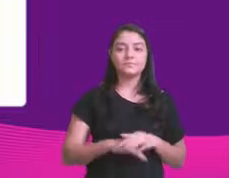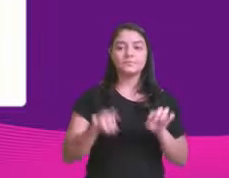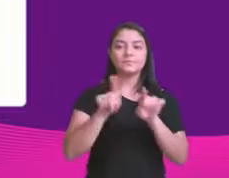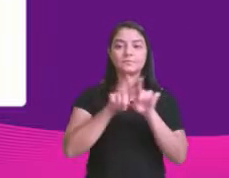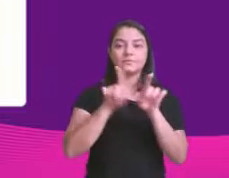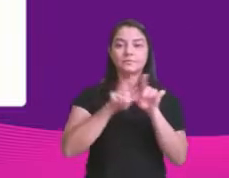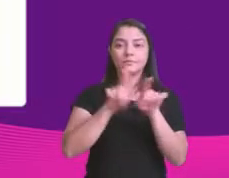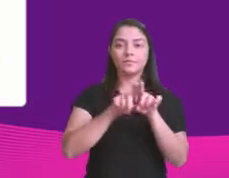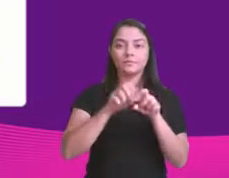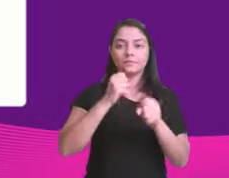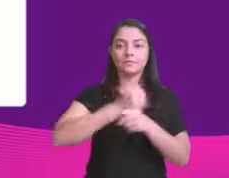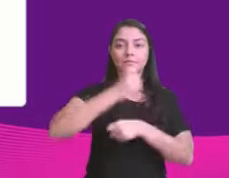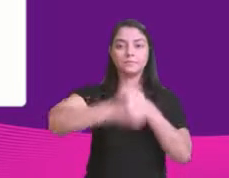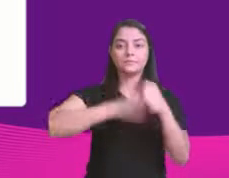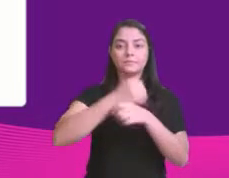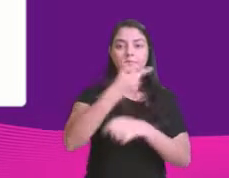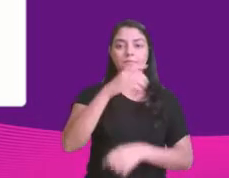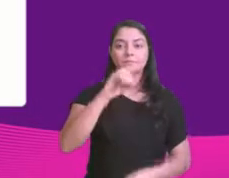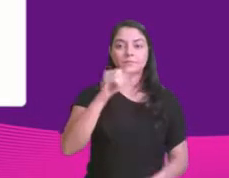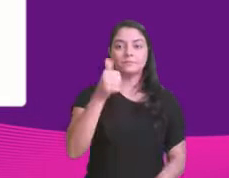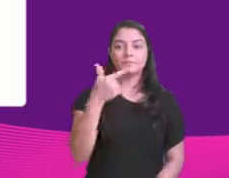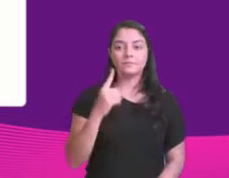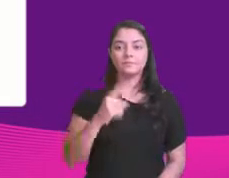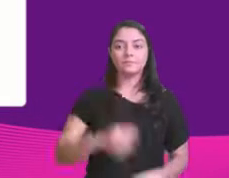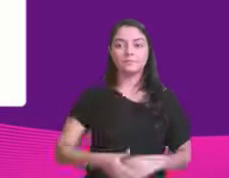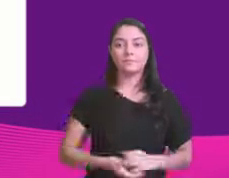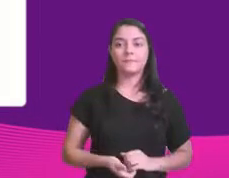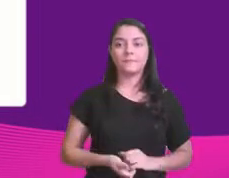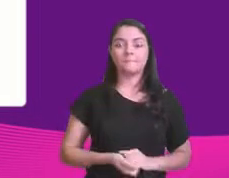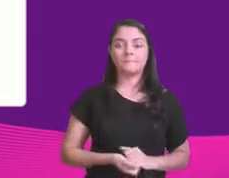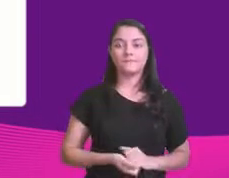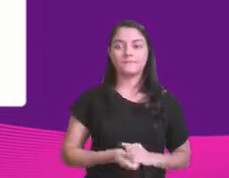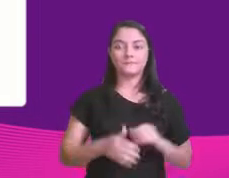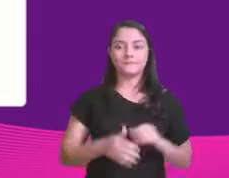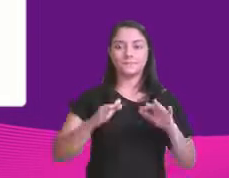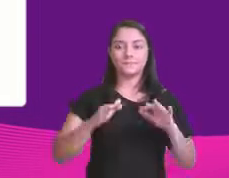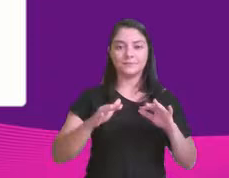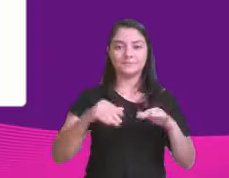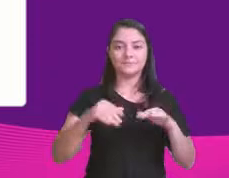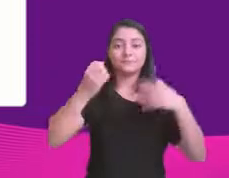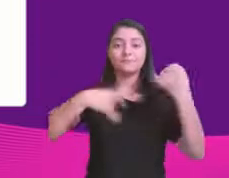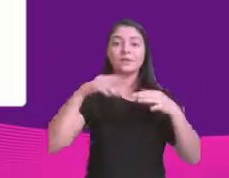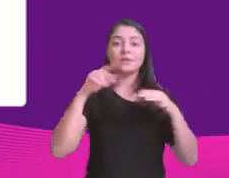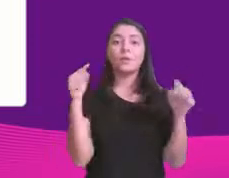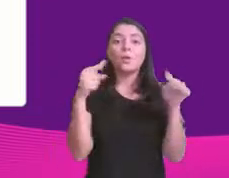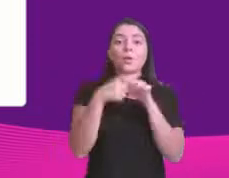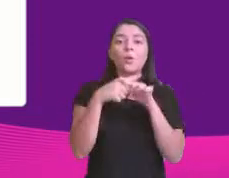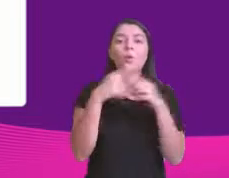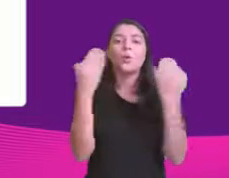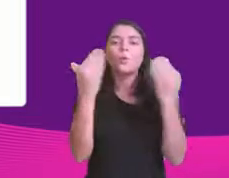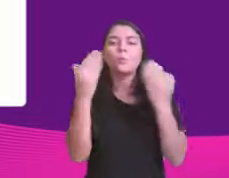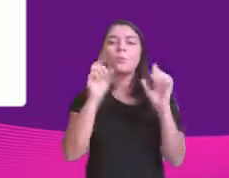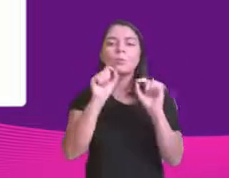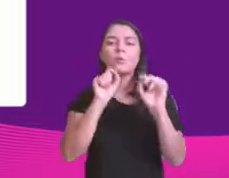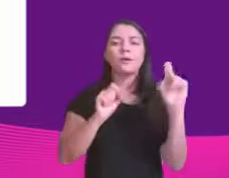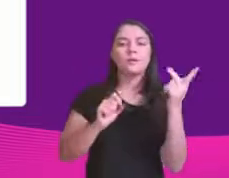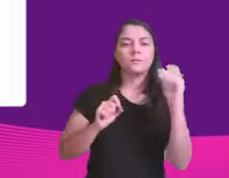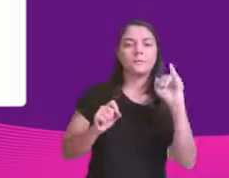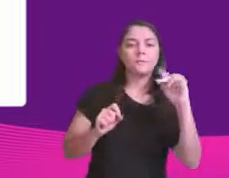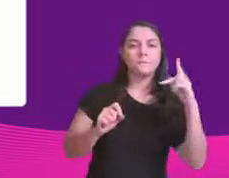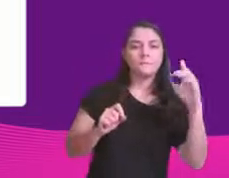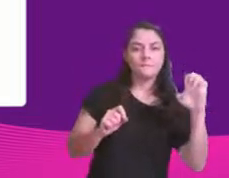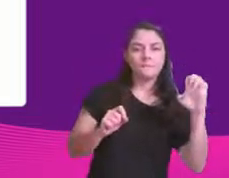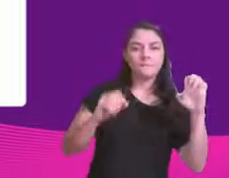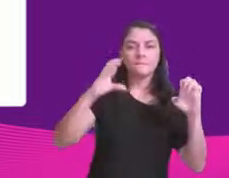2021, na Lancet. Ele comparou a citorredução com HiPEC versus a citorredução. Então, um pouquinho diferente do